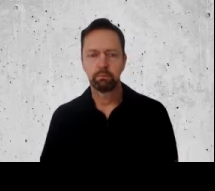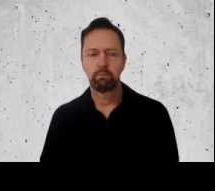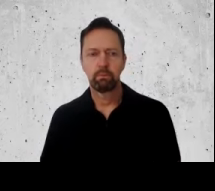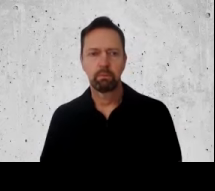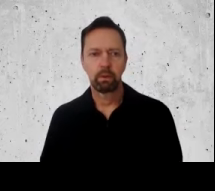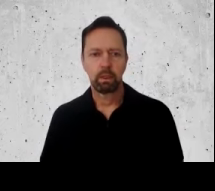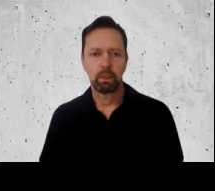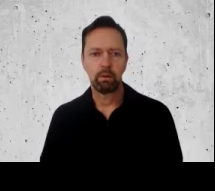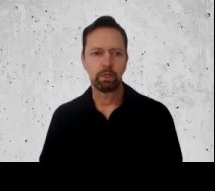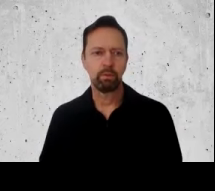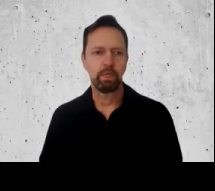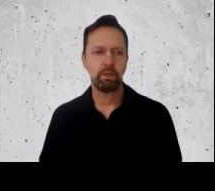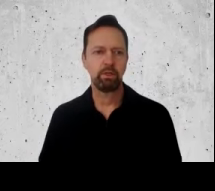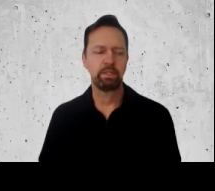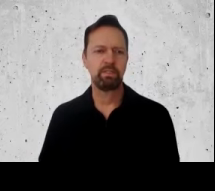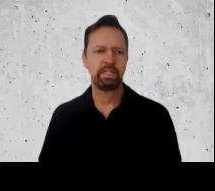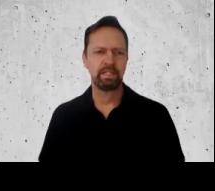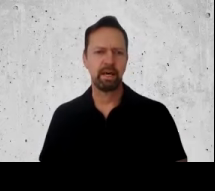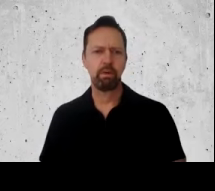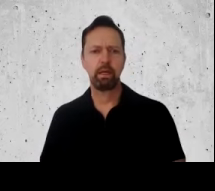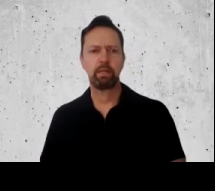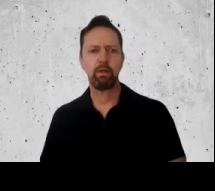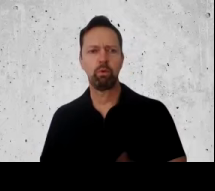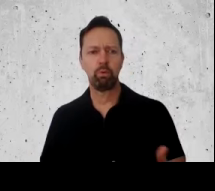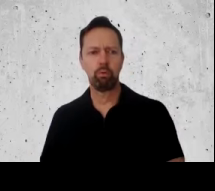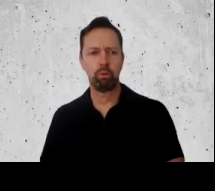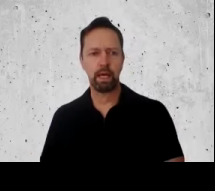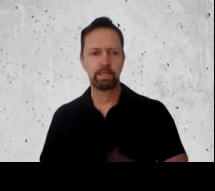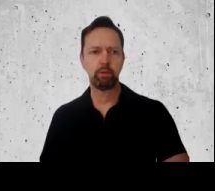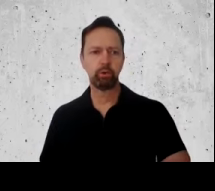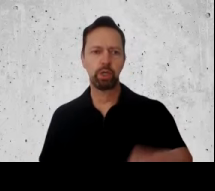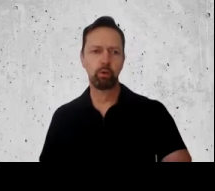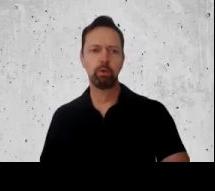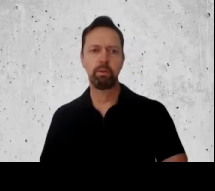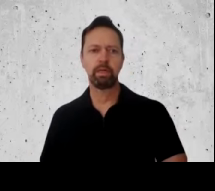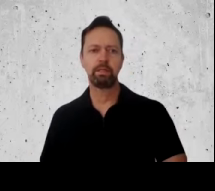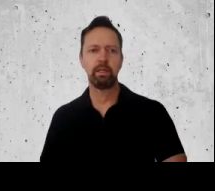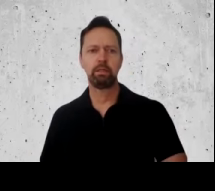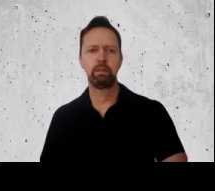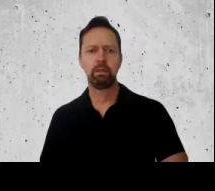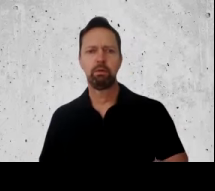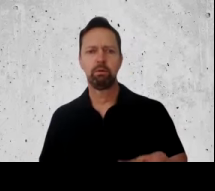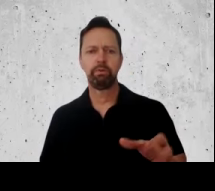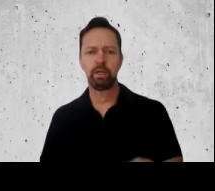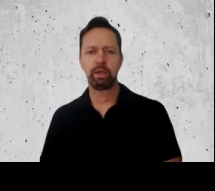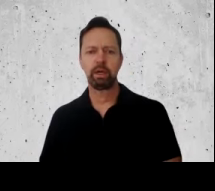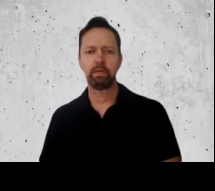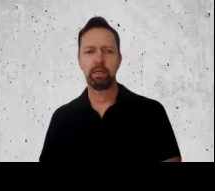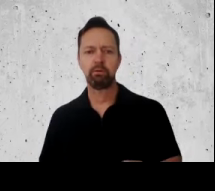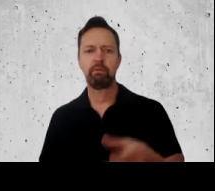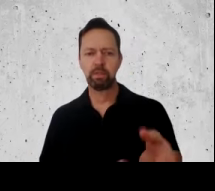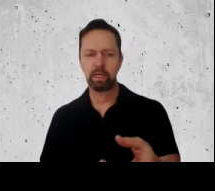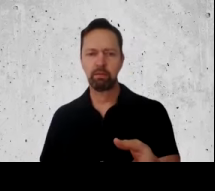assim. Ótimo. Eu não sei se você sabe, tem um ex-aluno de economia brasileira, o